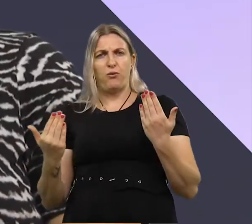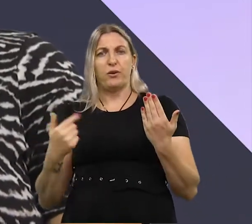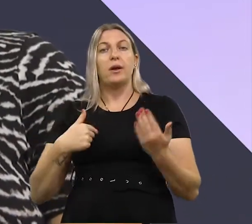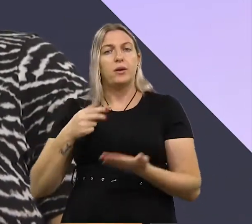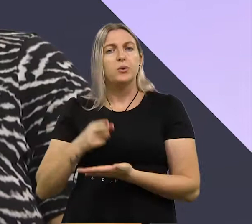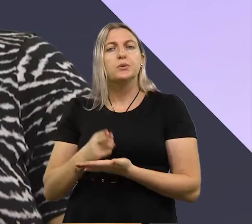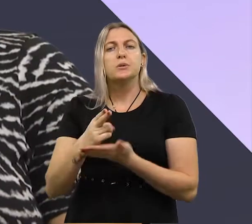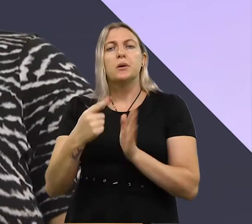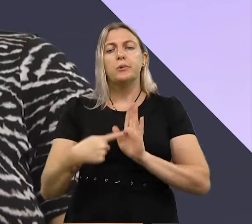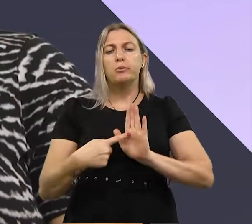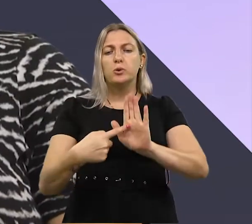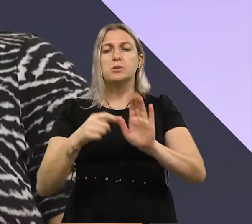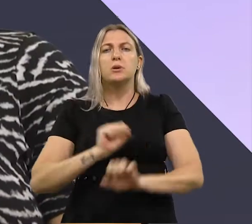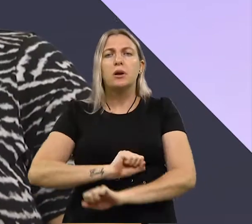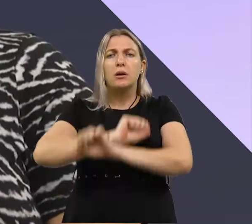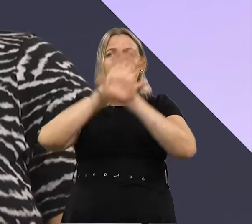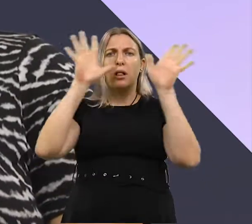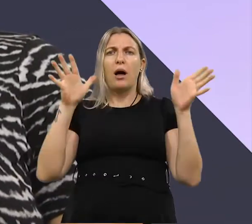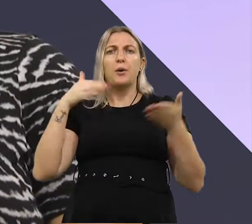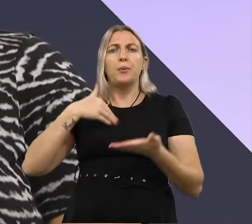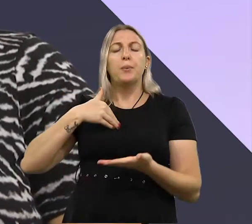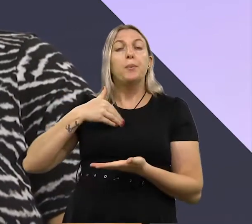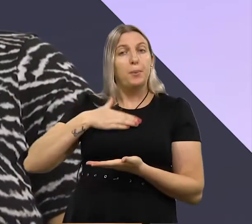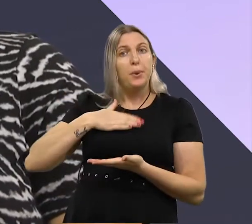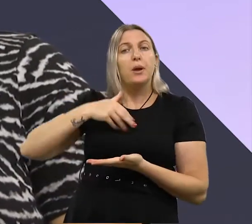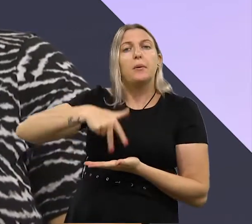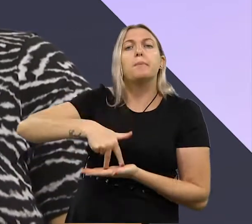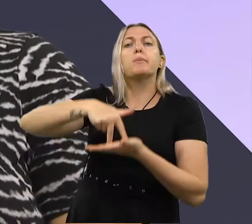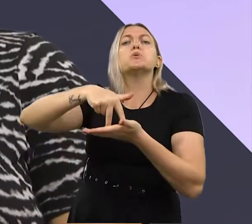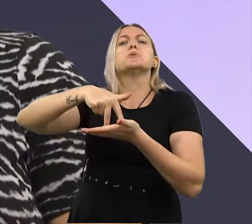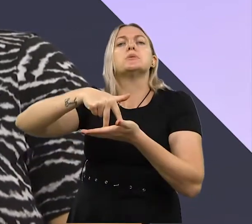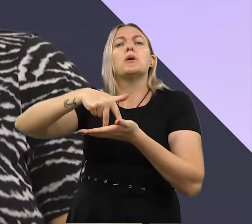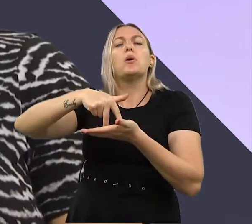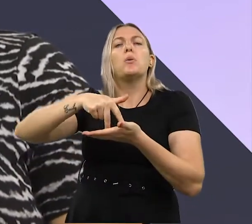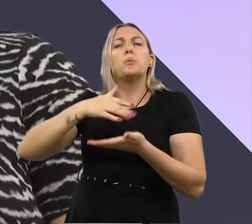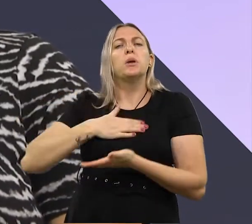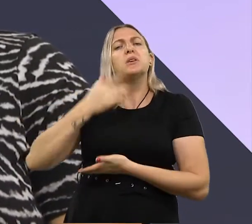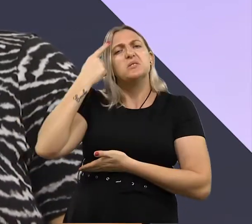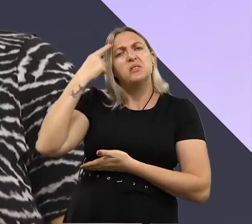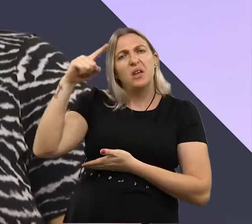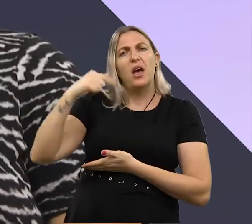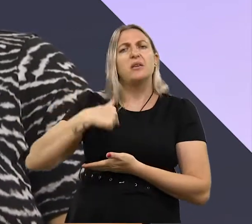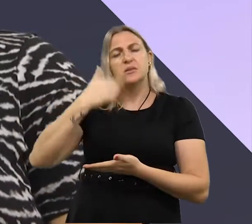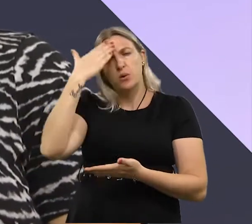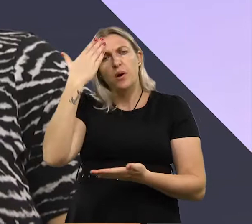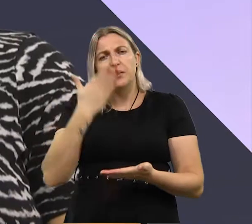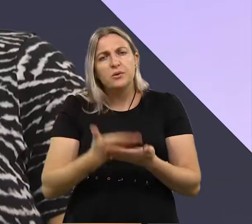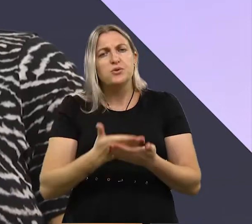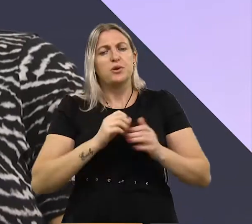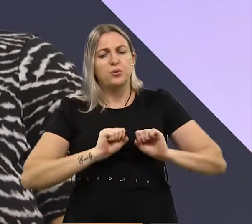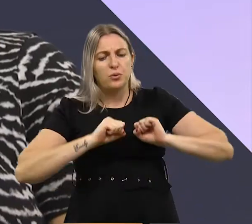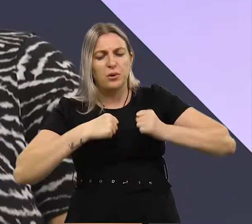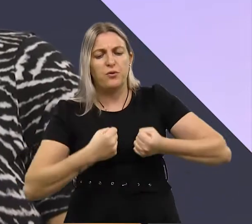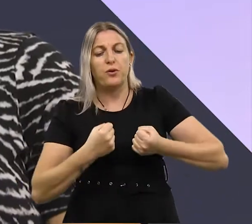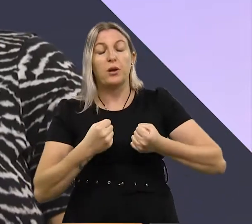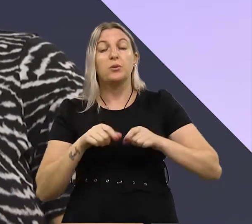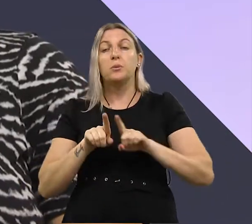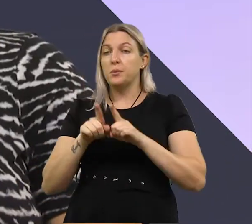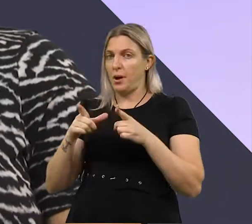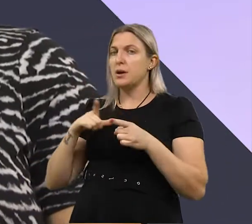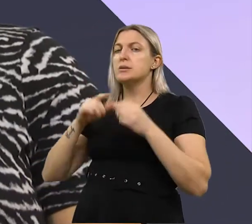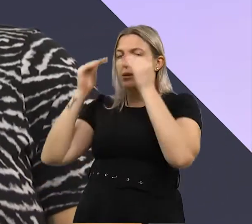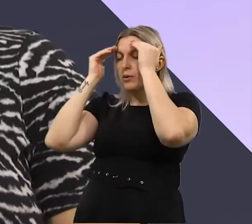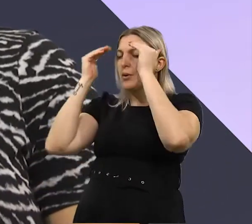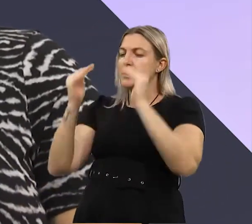claro a minha posição, o que eu acredito, o que eu defendo, mas também sempre com muito respeito, né? A gente não